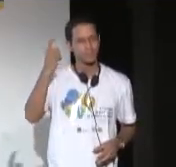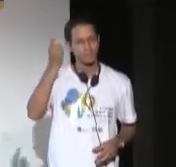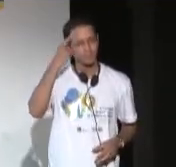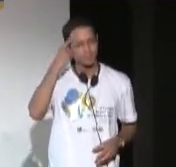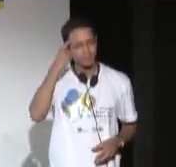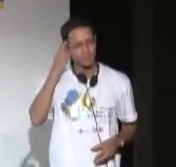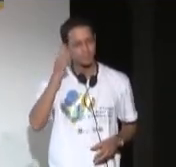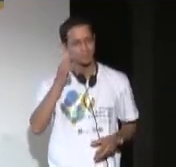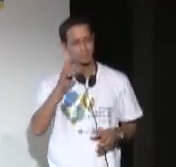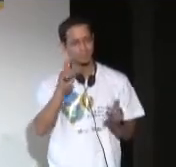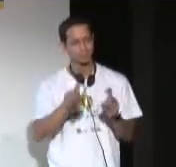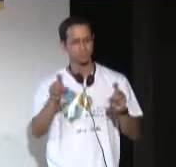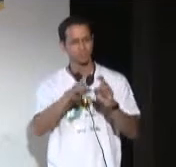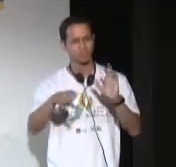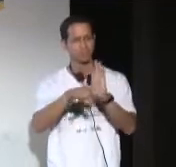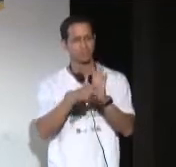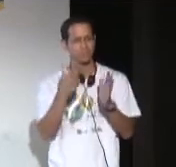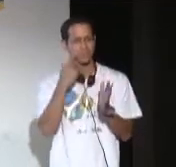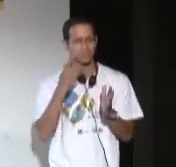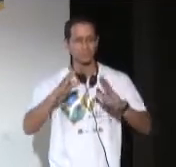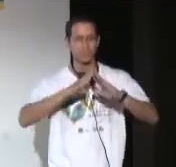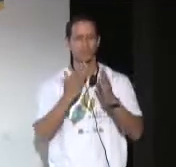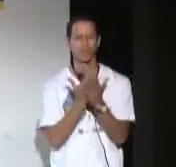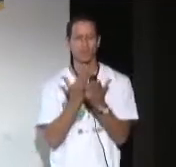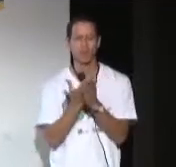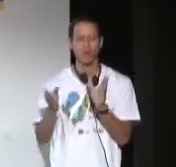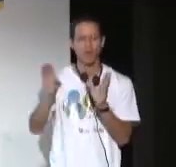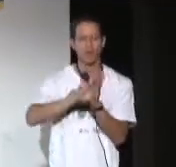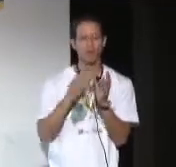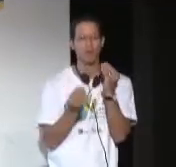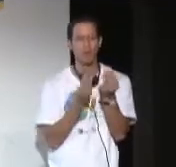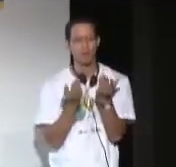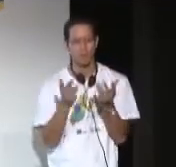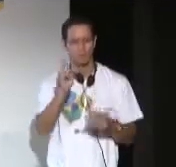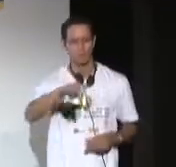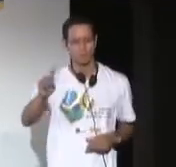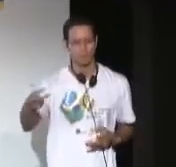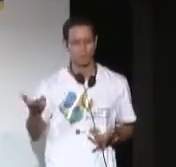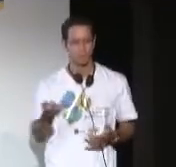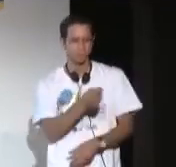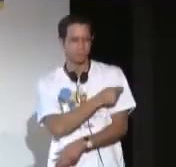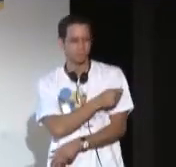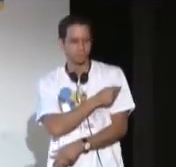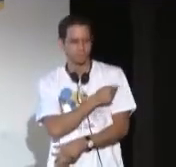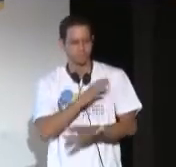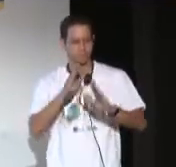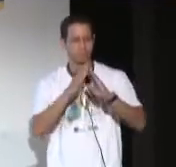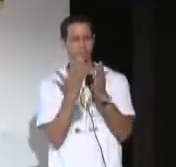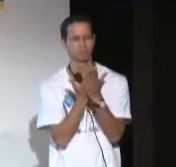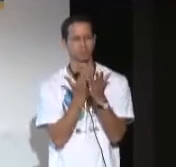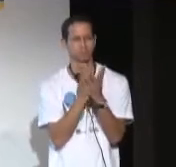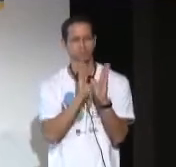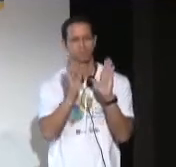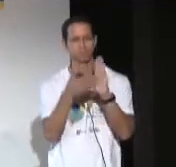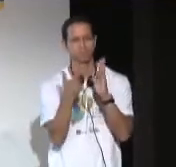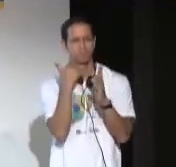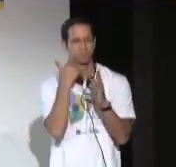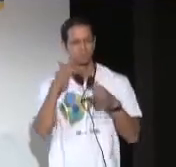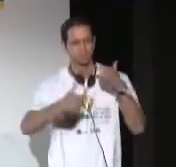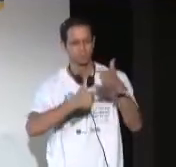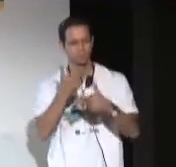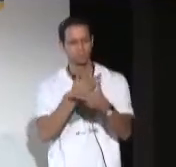escolas? Como é que o professor, o aluno, a escola como um todo, vai trabalhar com isso